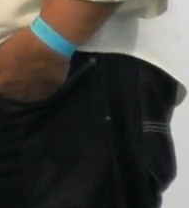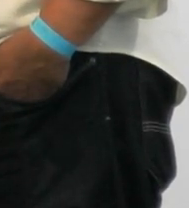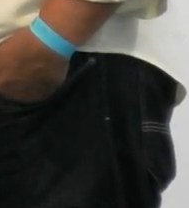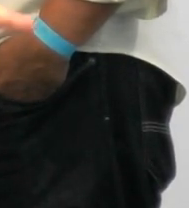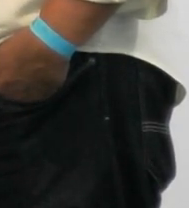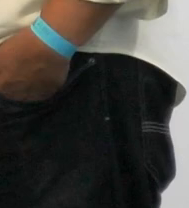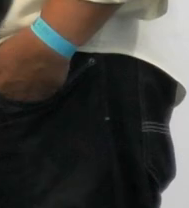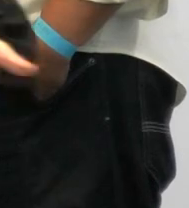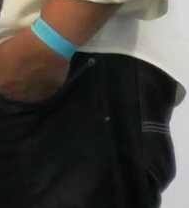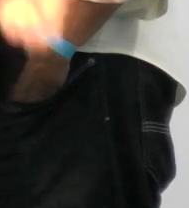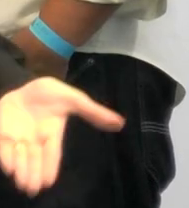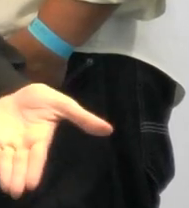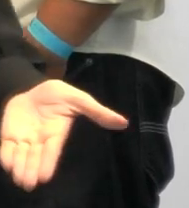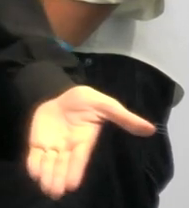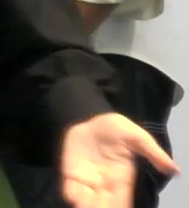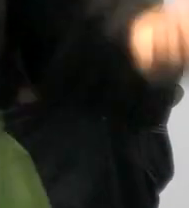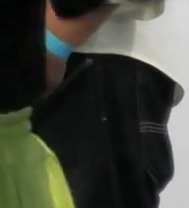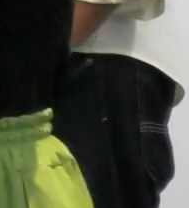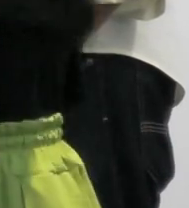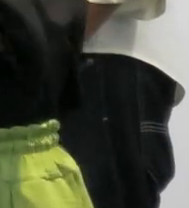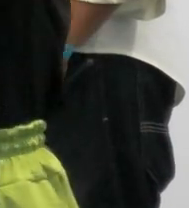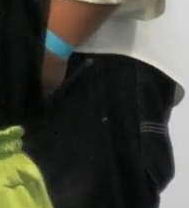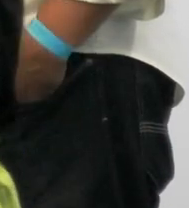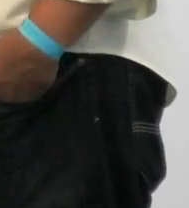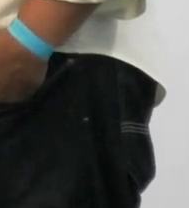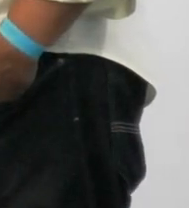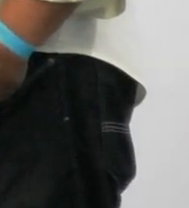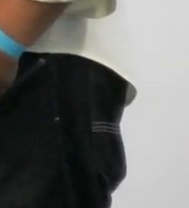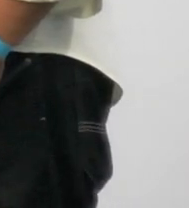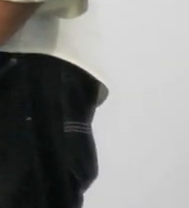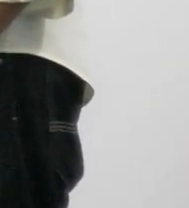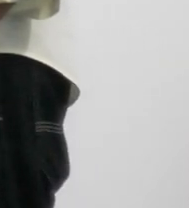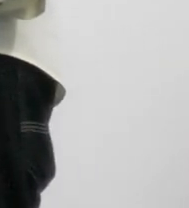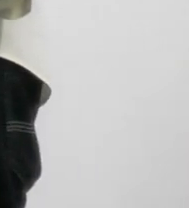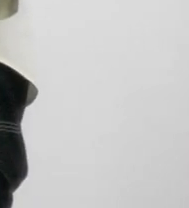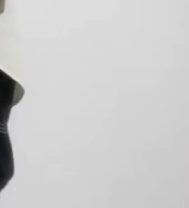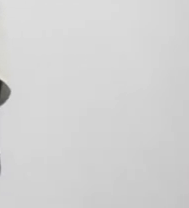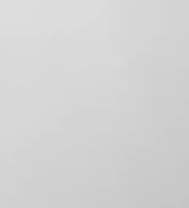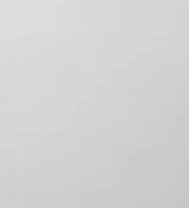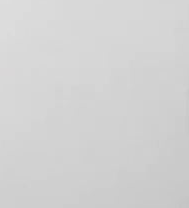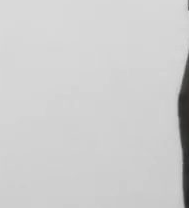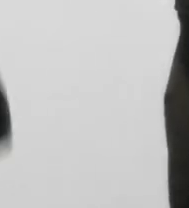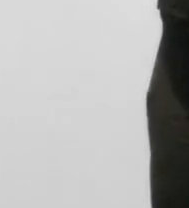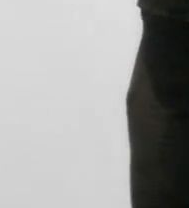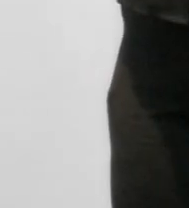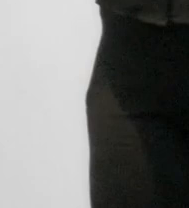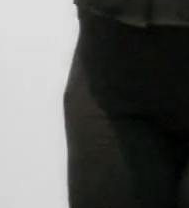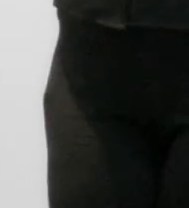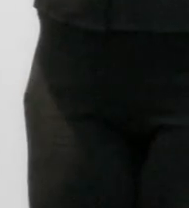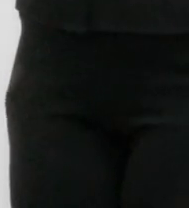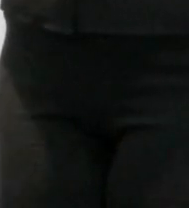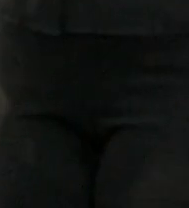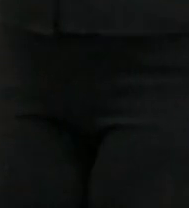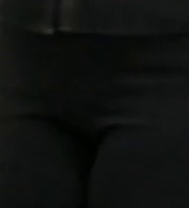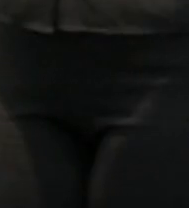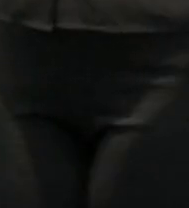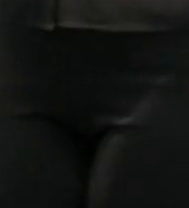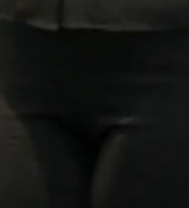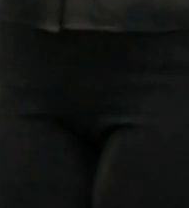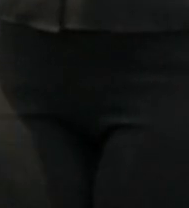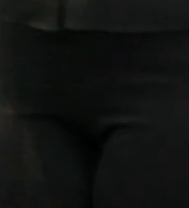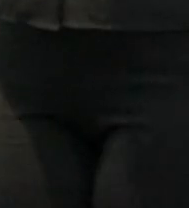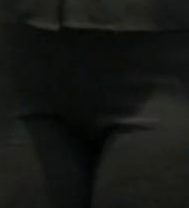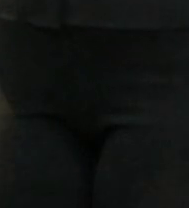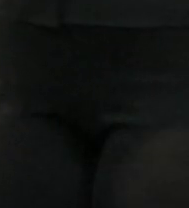ambiente daquele paciente porque o autista como bem pontuaram aqui ele precisa aprender coisas básicas calçar uma sandália se